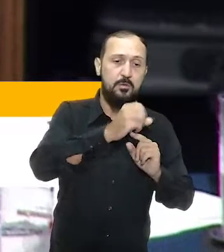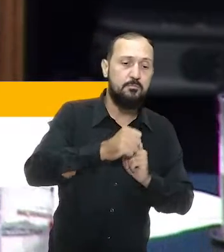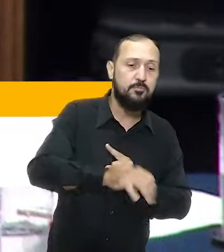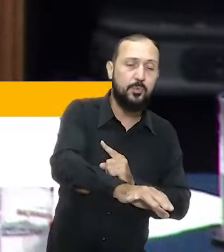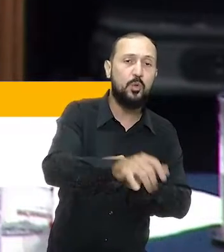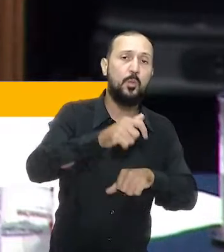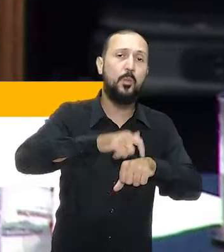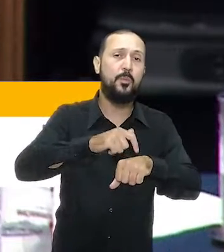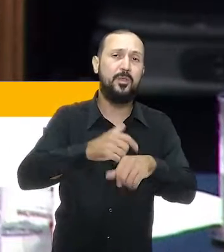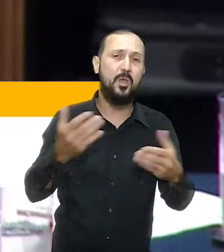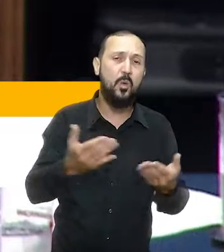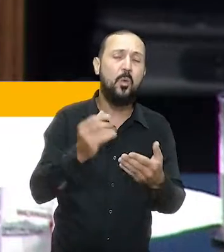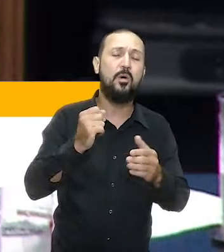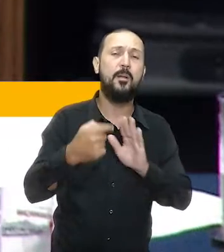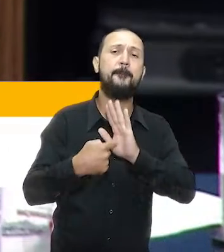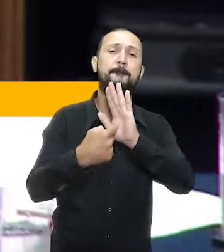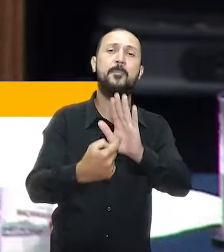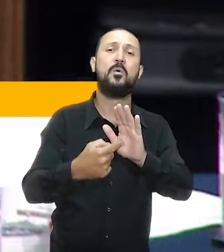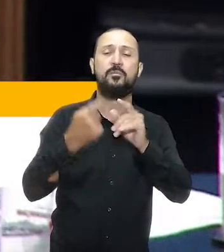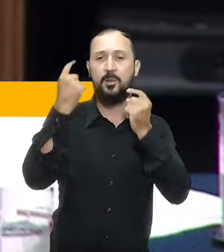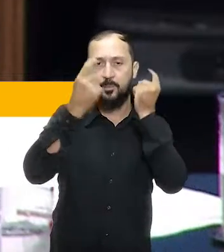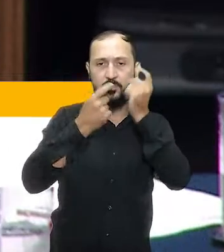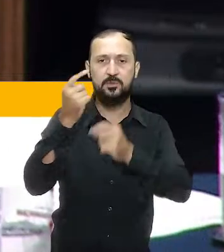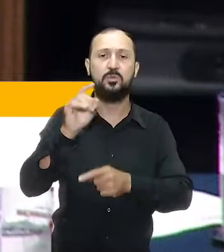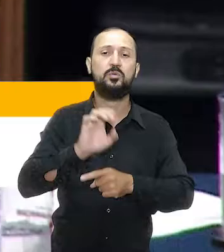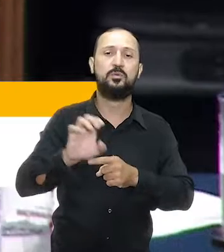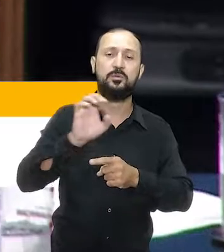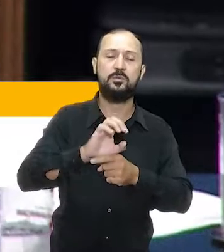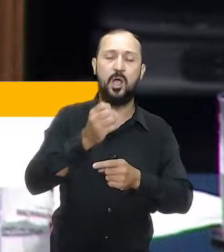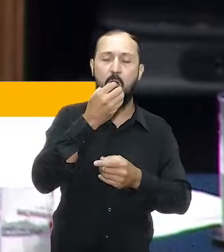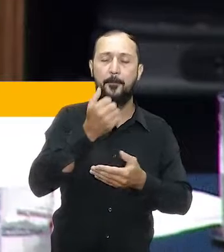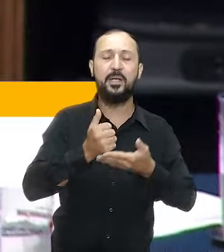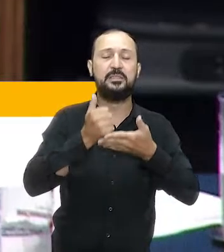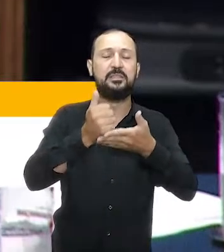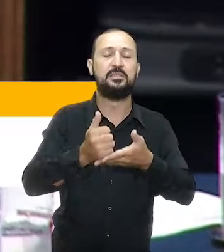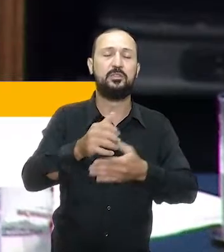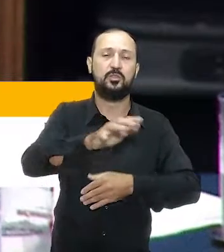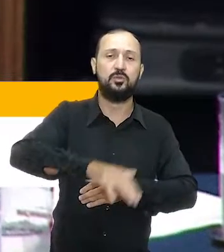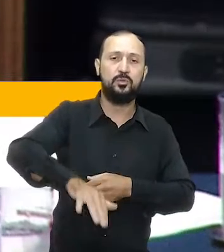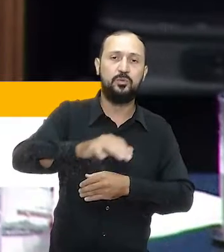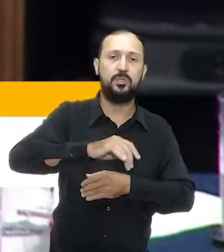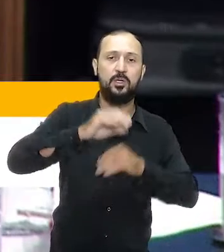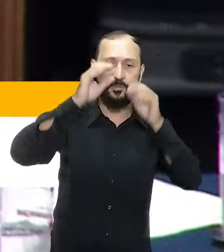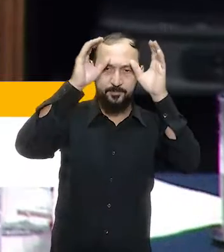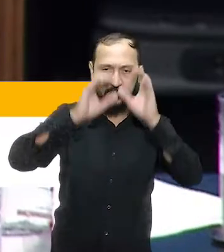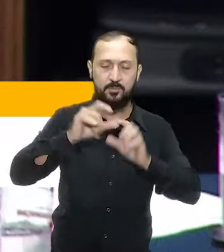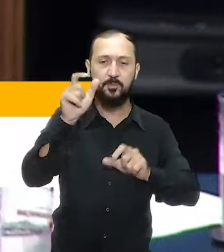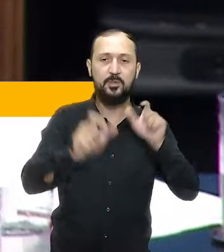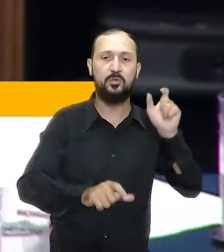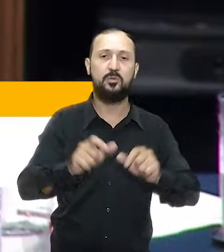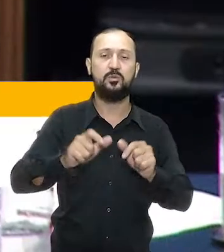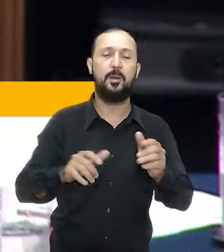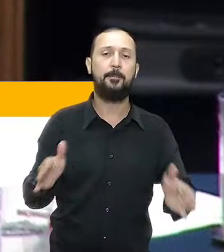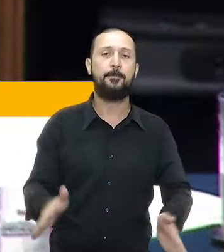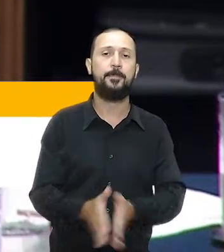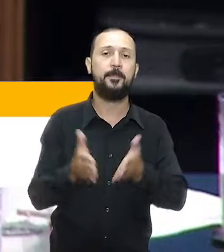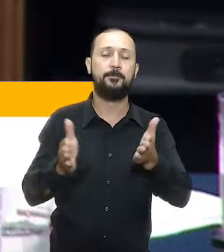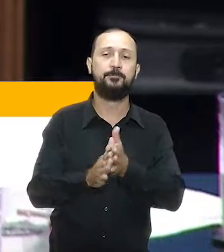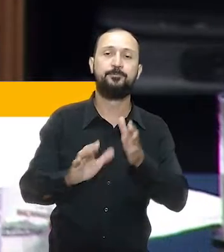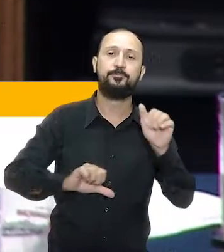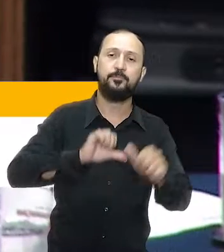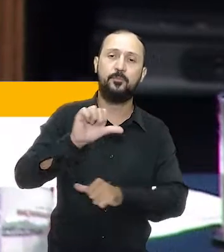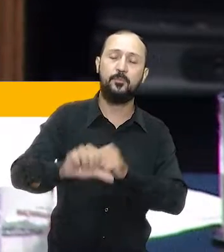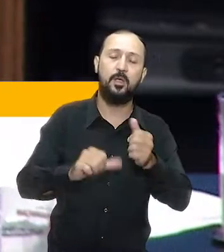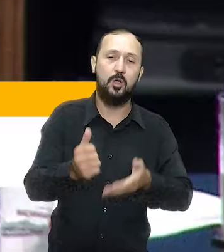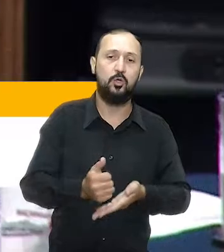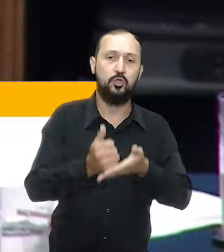transferência de renda em um momento como este representa a preocupação do Estado com o bem-estar social e a dignidade das pessoas mais pobres.